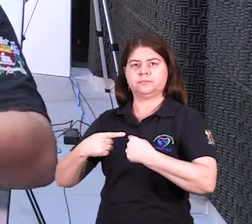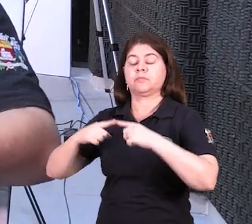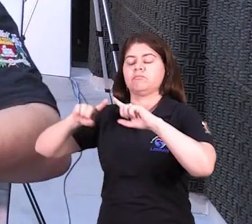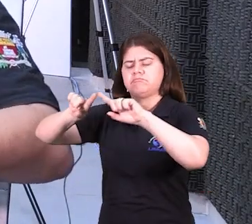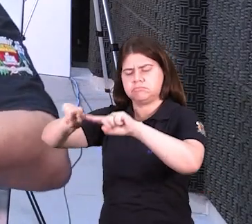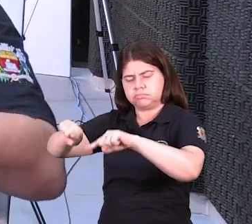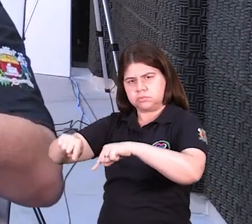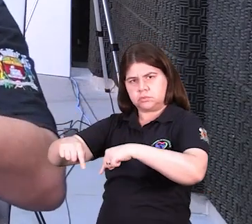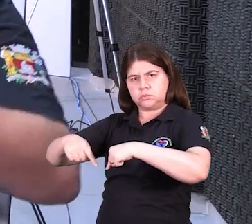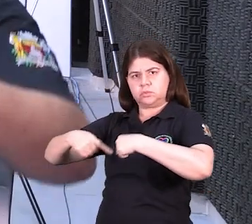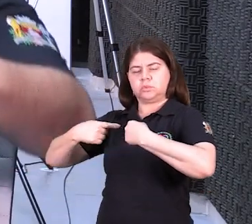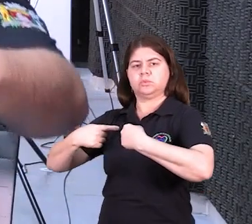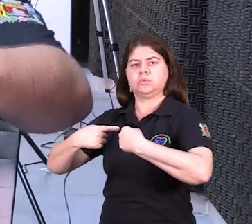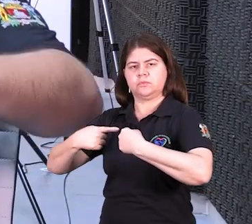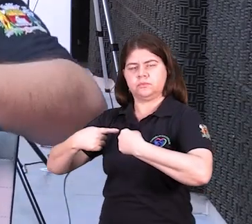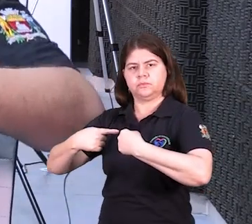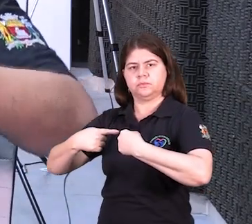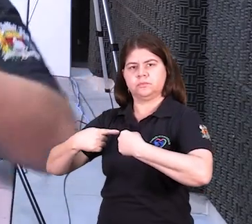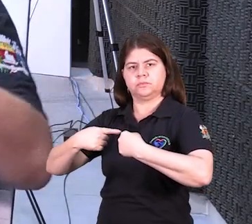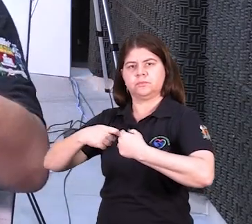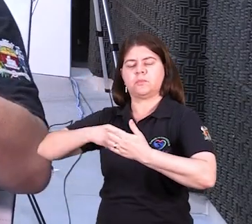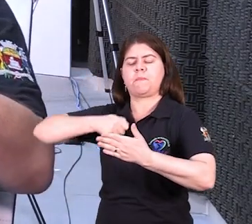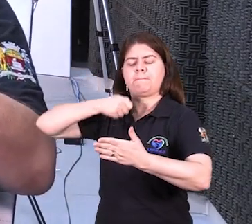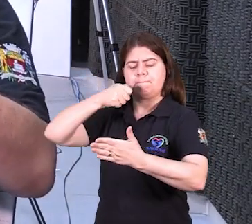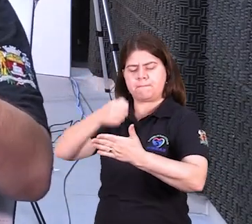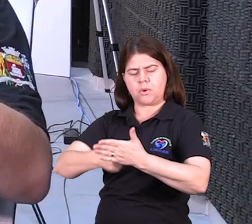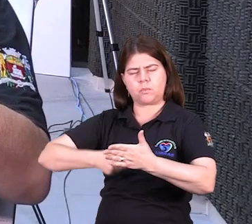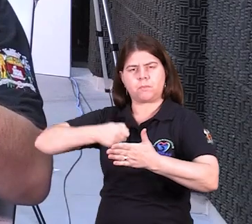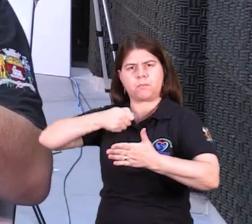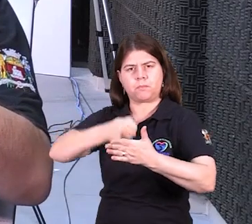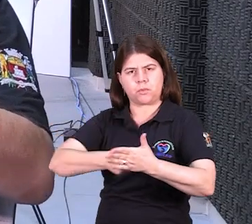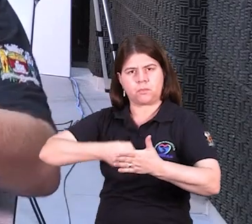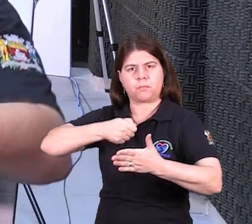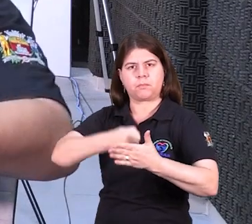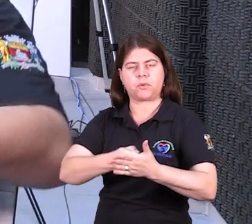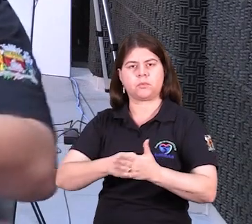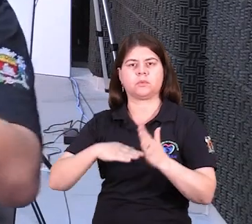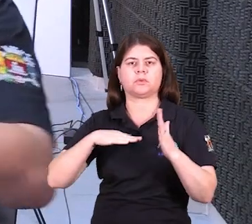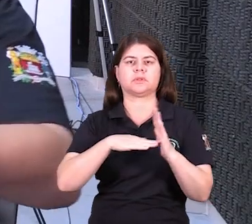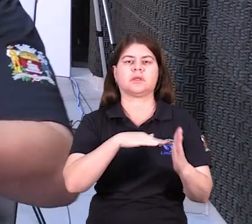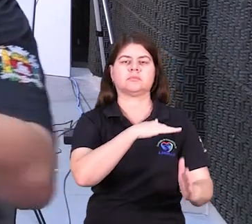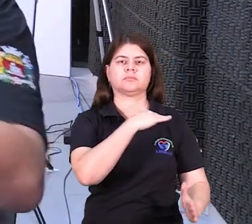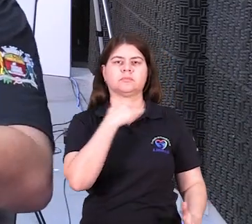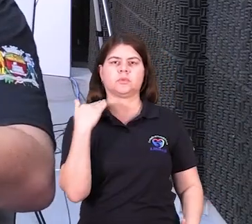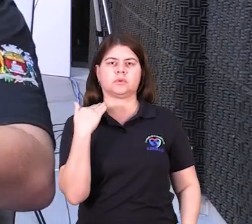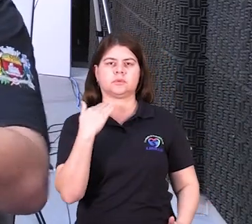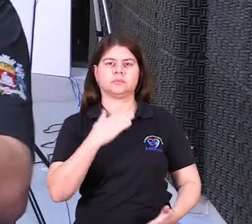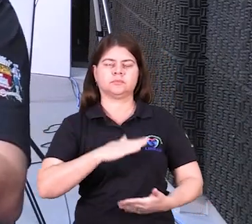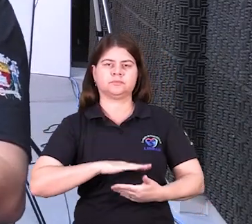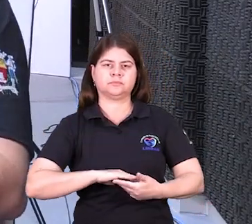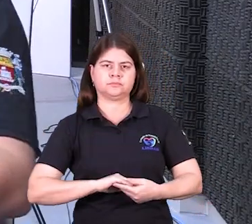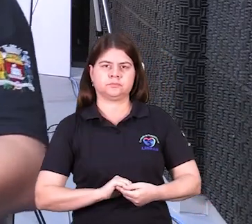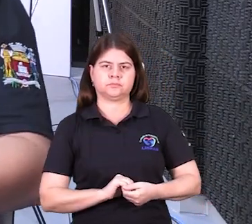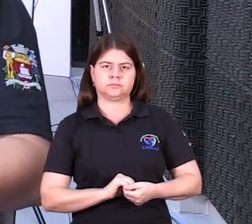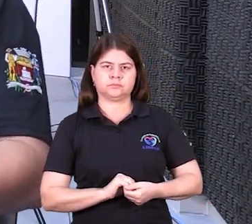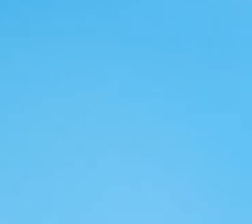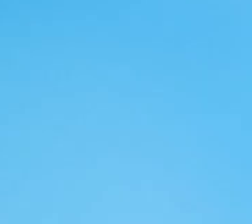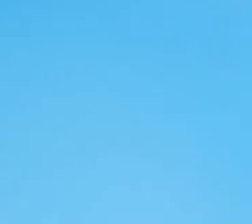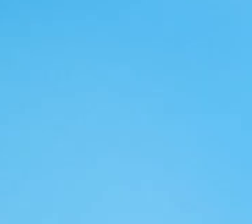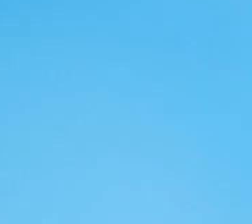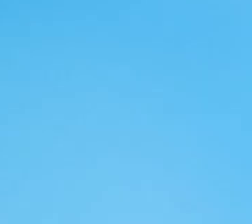desafia, e nos desafia, tem o direcional aqui, a lutar até